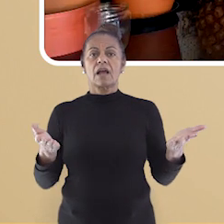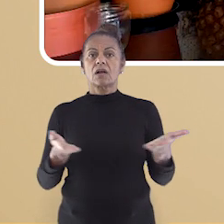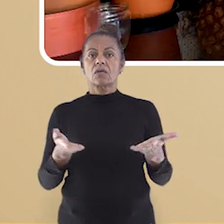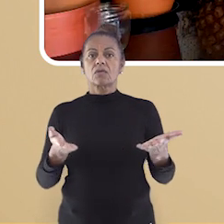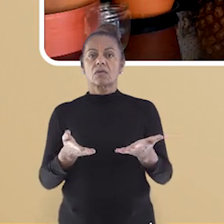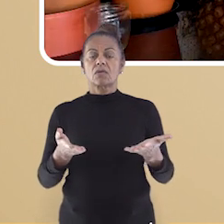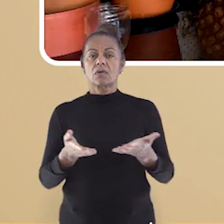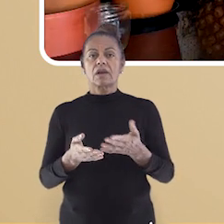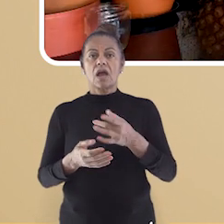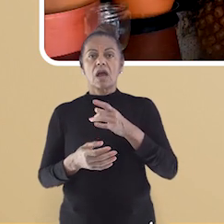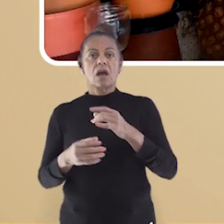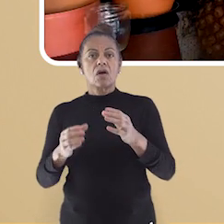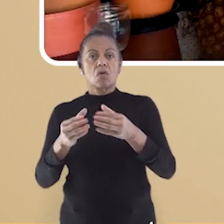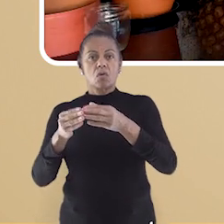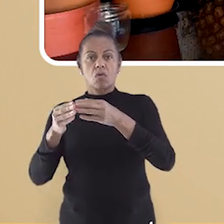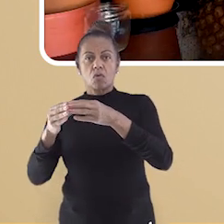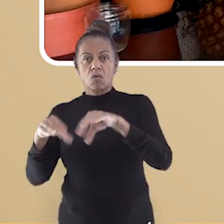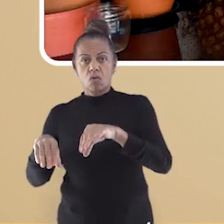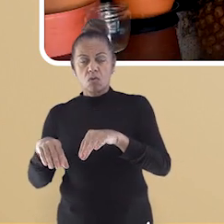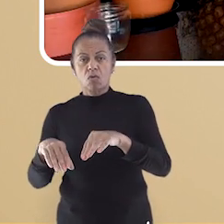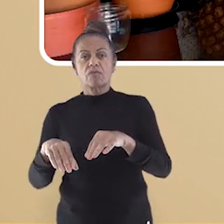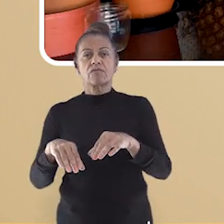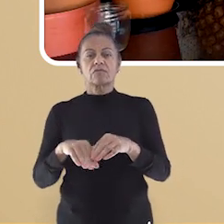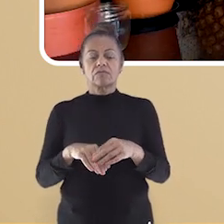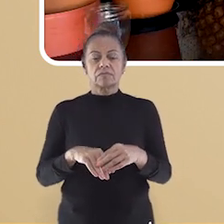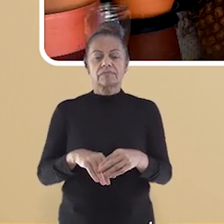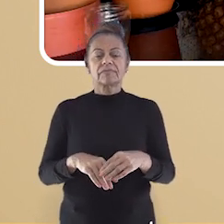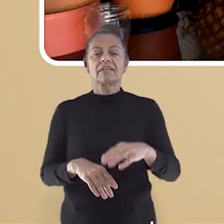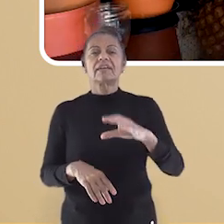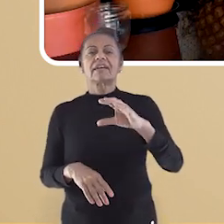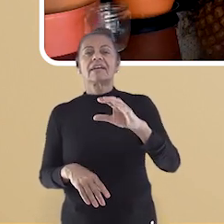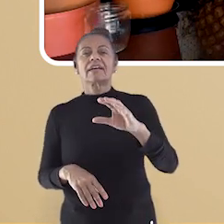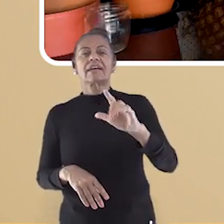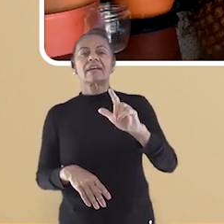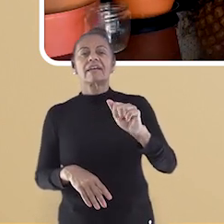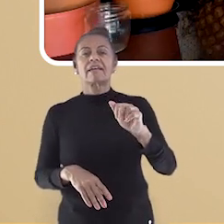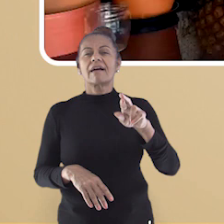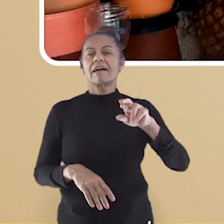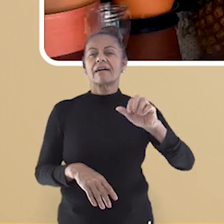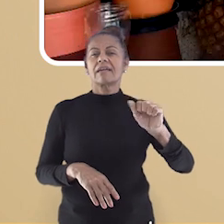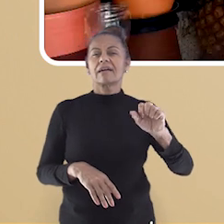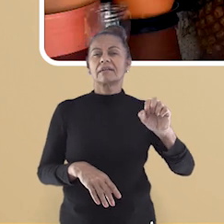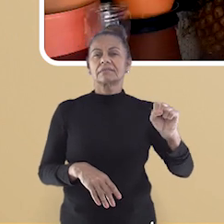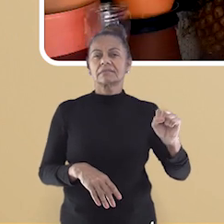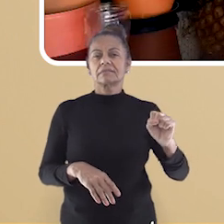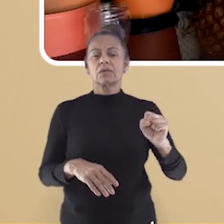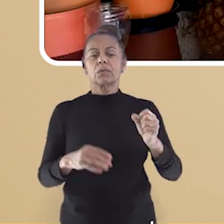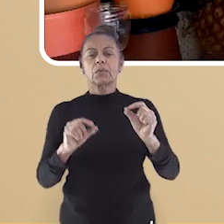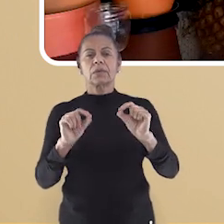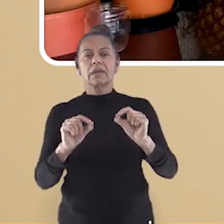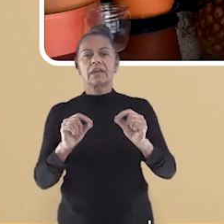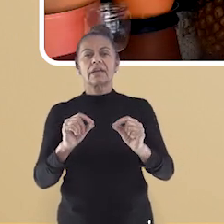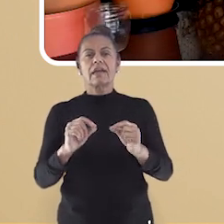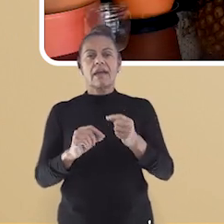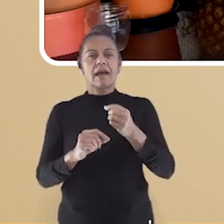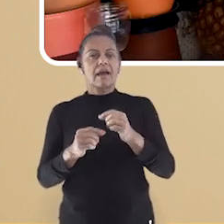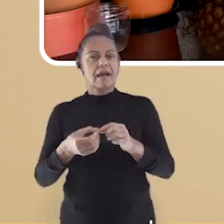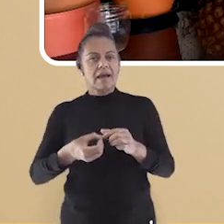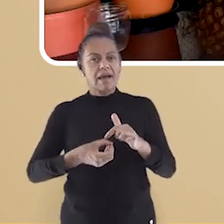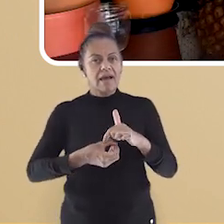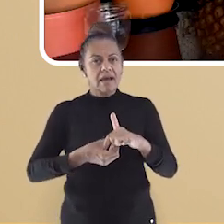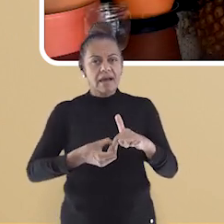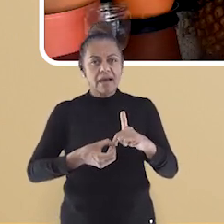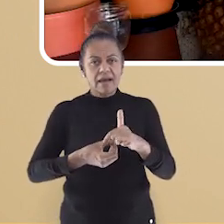vamos bater as claras em neve. Vou pegar cada ovo, vou quebrar, vou